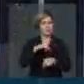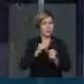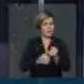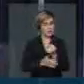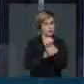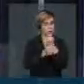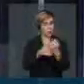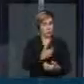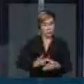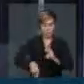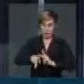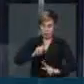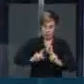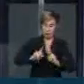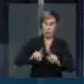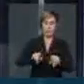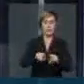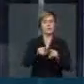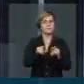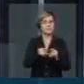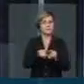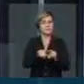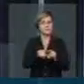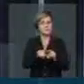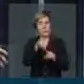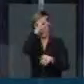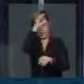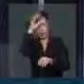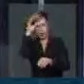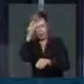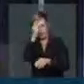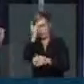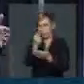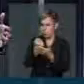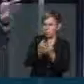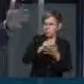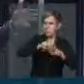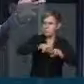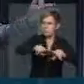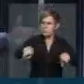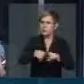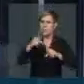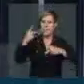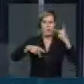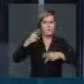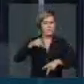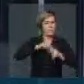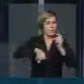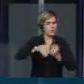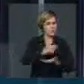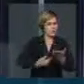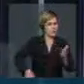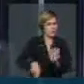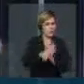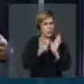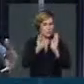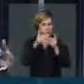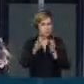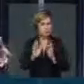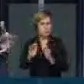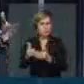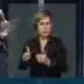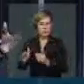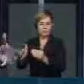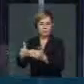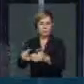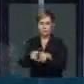pública até o consumidor, nós iremos discutir políticas públicas voltadas para essas áreas. Temos aqui a